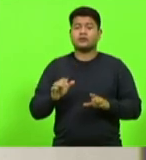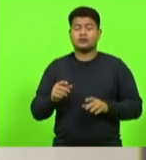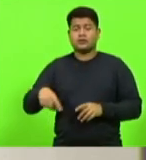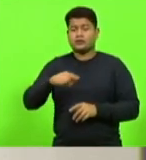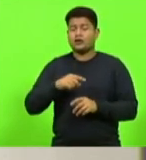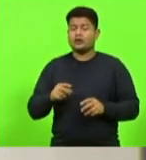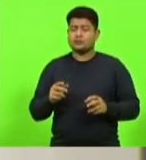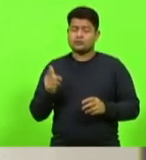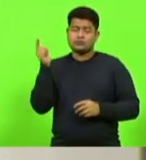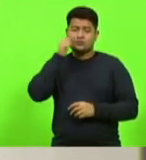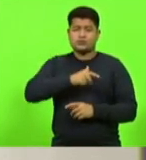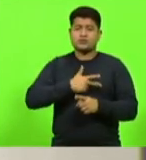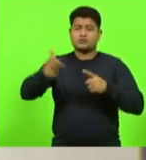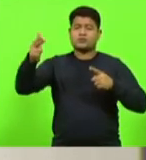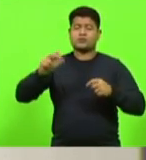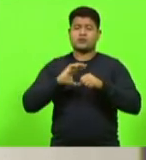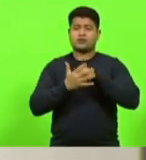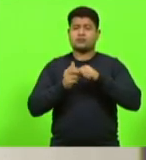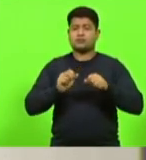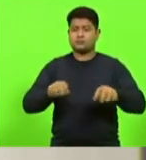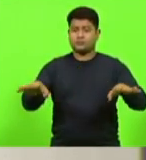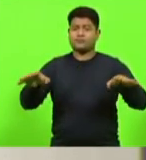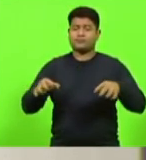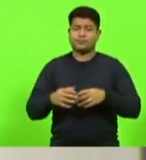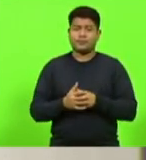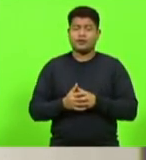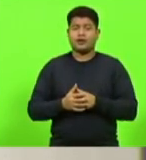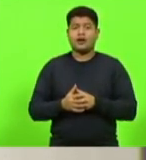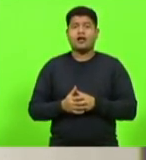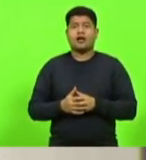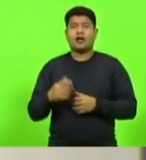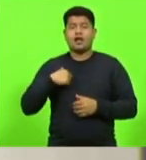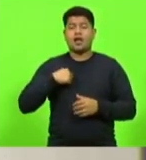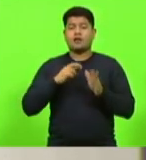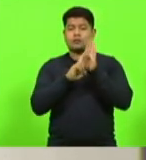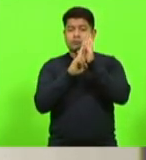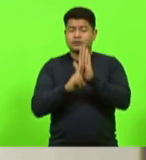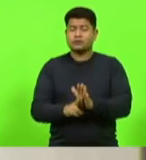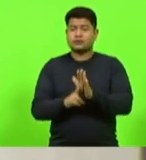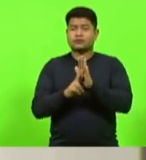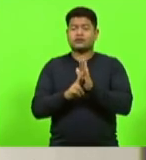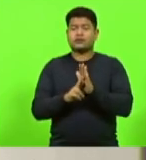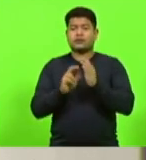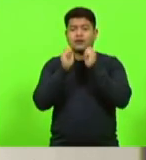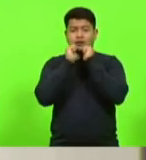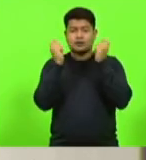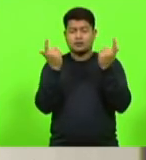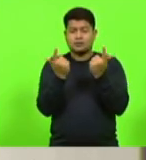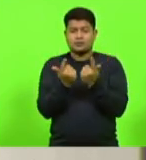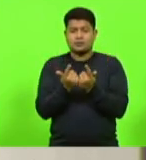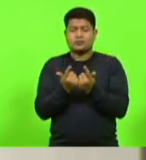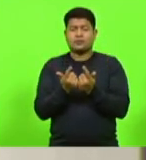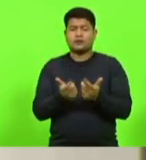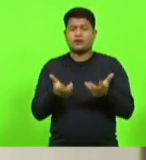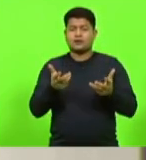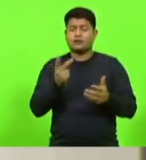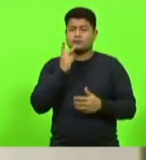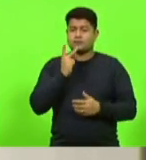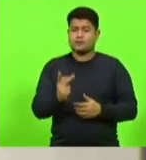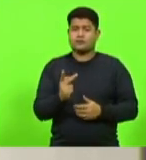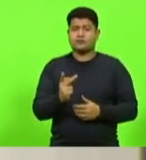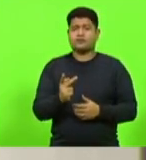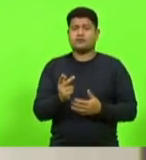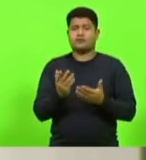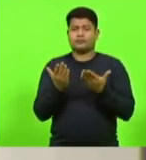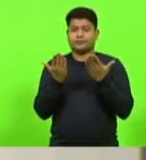anos. Em meu nome, em nome de todos os deputados, em nome do presidente Mauro Nadal, eu quero dizer a